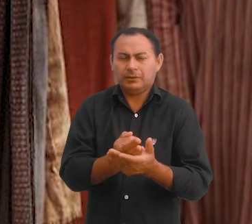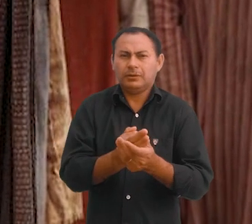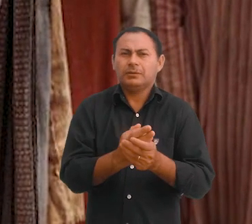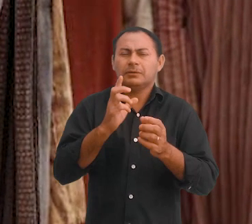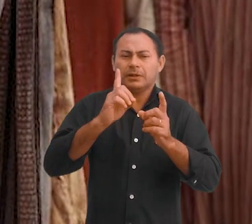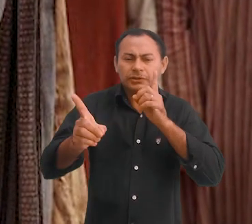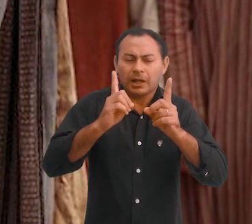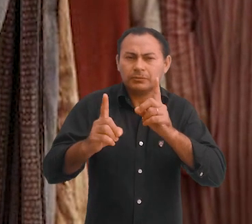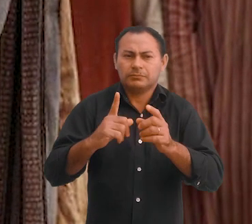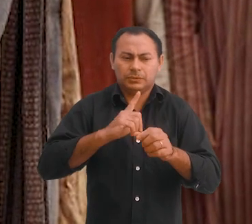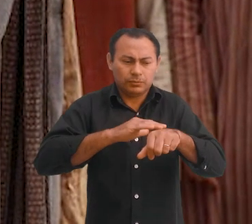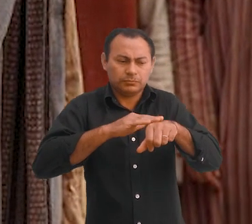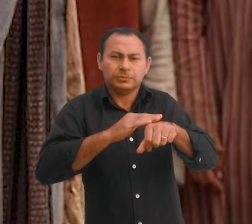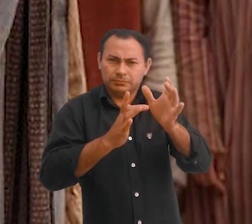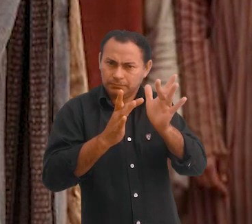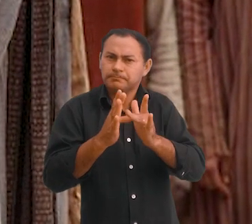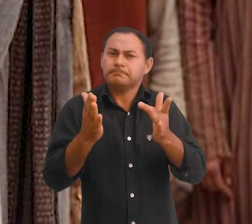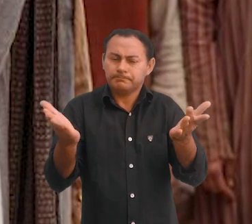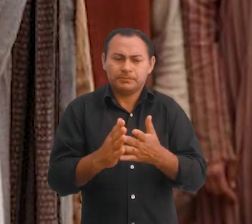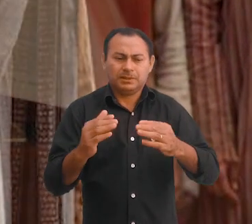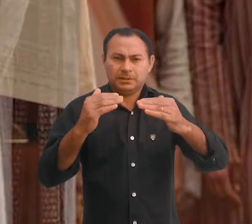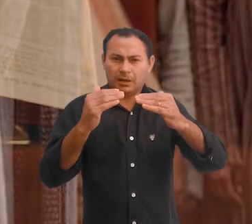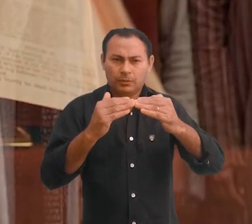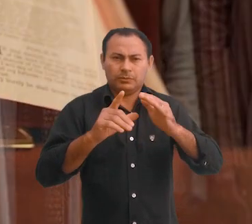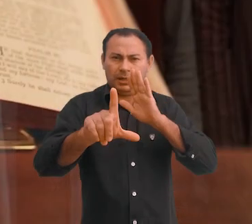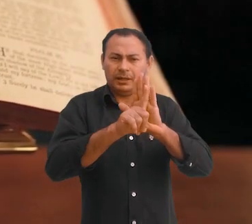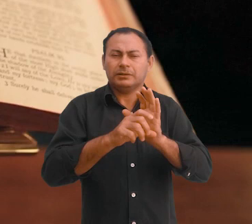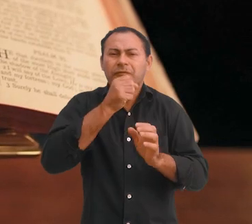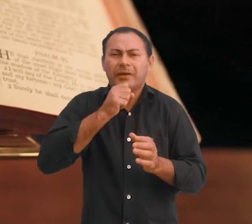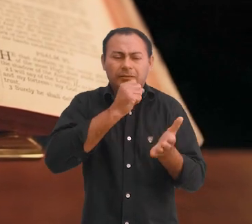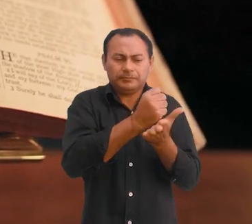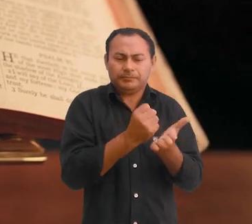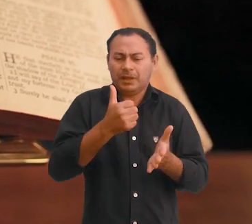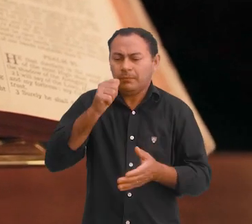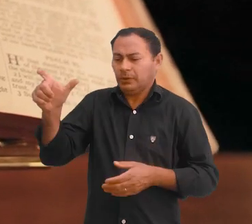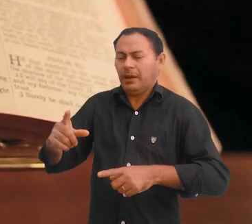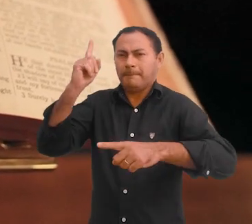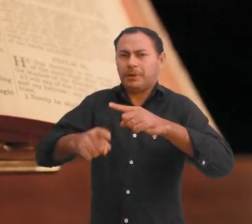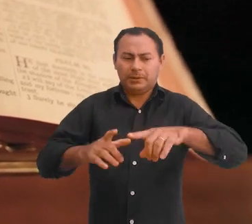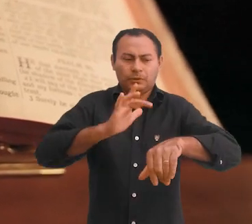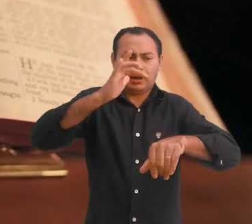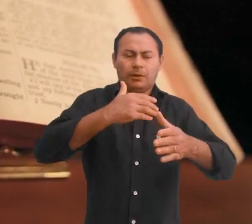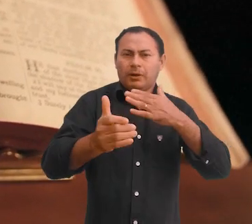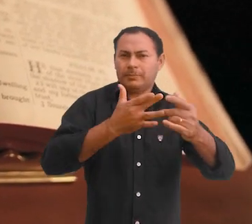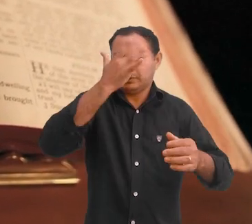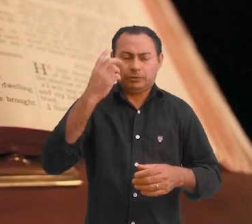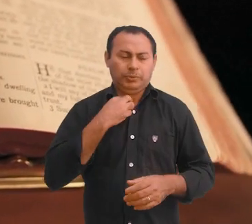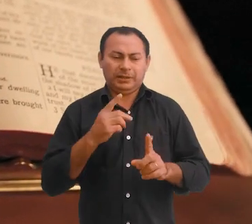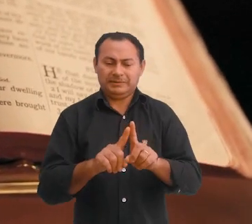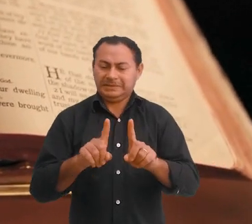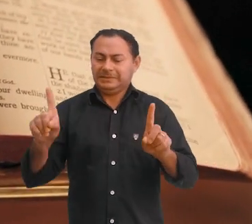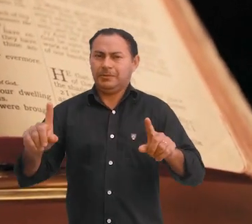isso no desdobramento do diálogo que ela teve com Jesus. De acordo com as leis do Velho Testamento, ela era proibida de tocar em